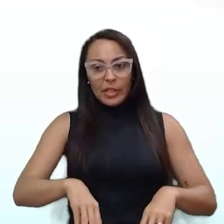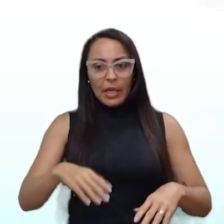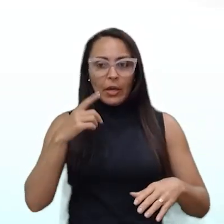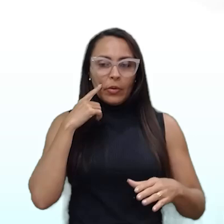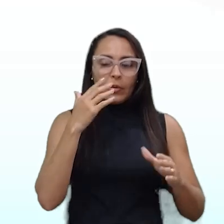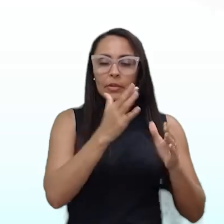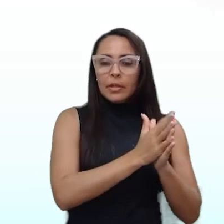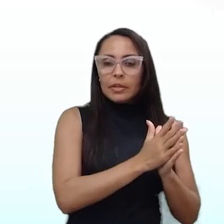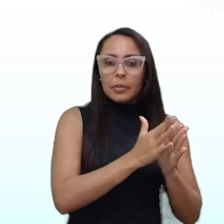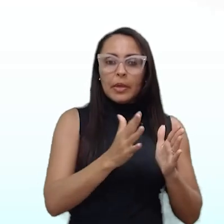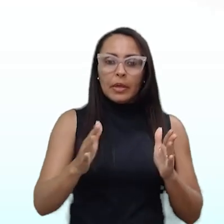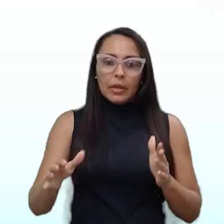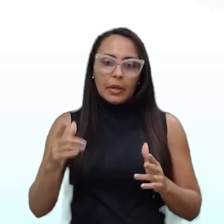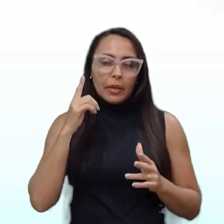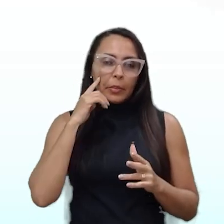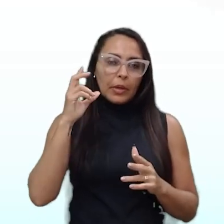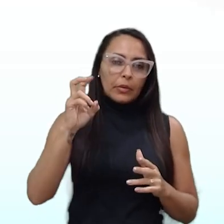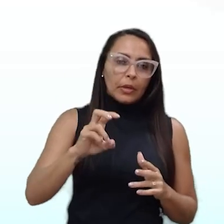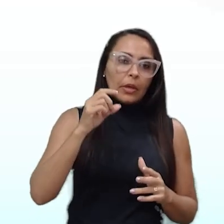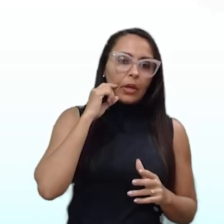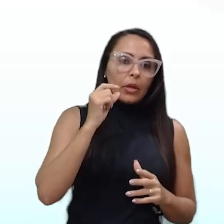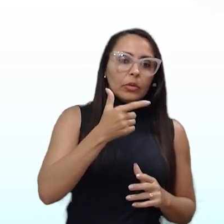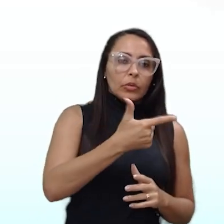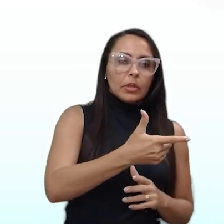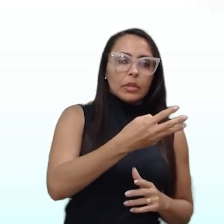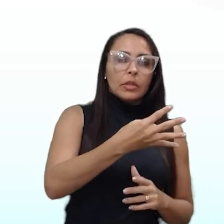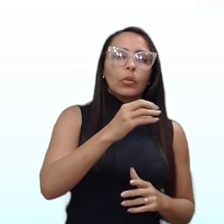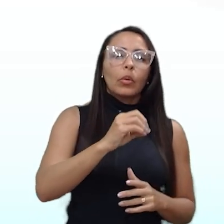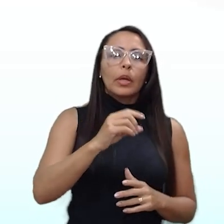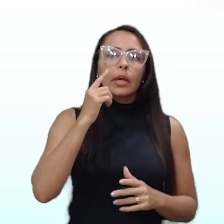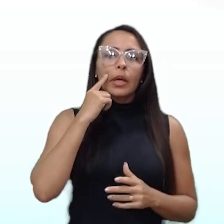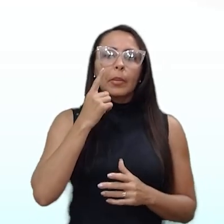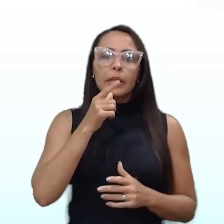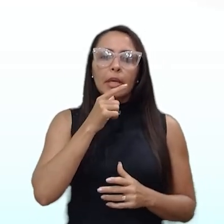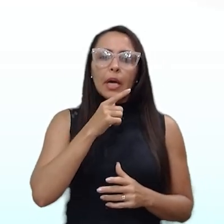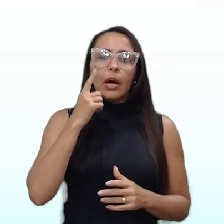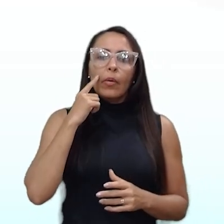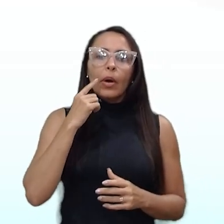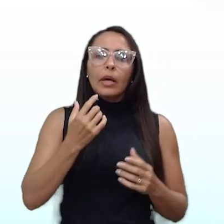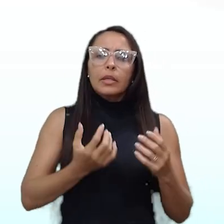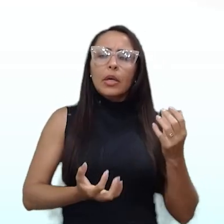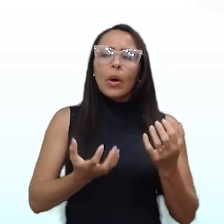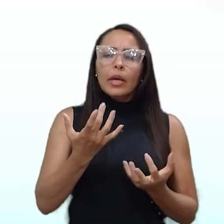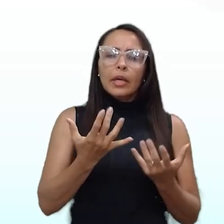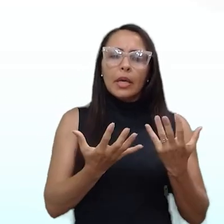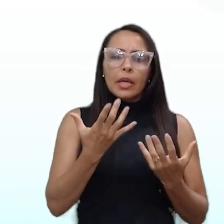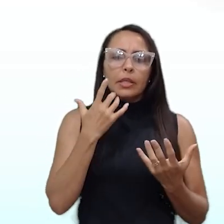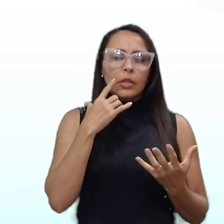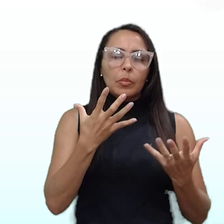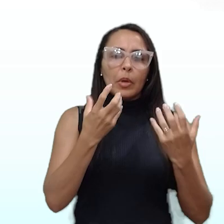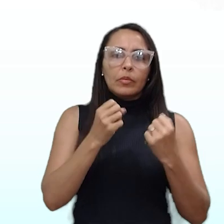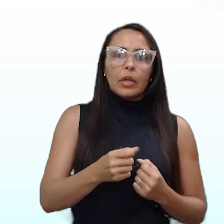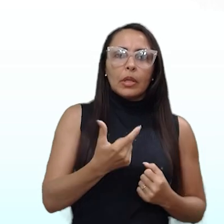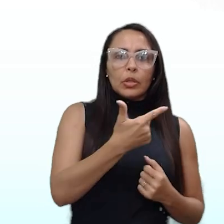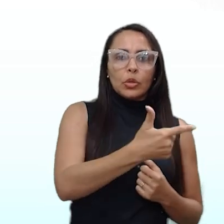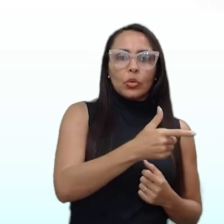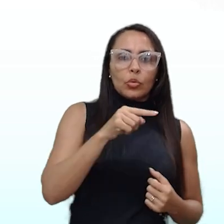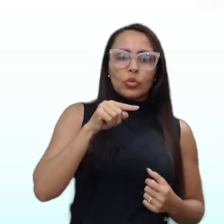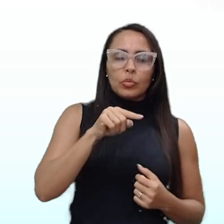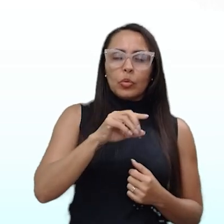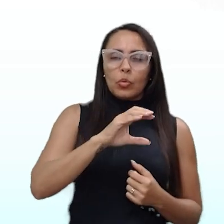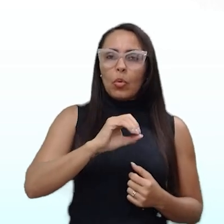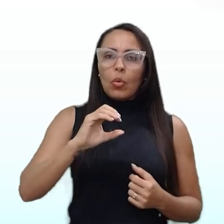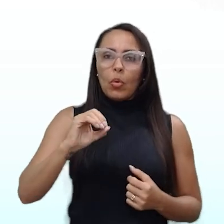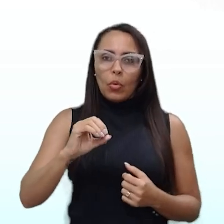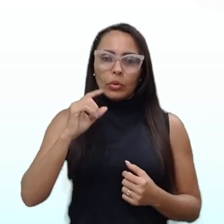bateria de exercício, 240 gramas de água de calor específico 1 são aquecidos pela absorção de 2.000 watts de